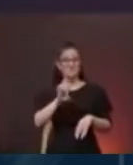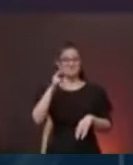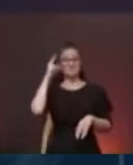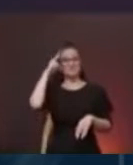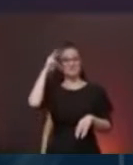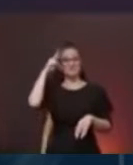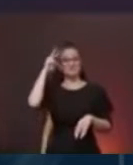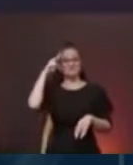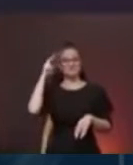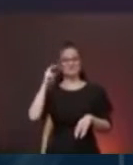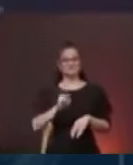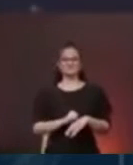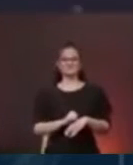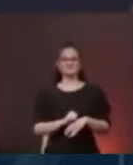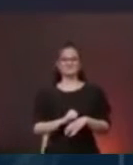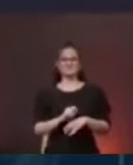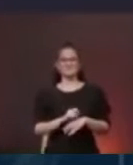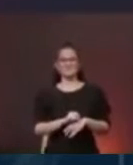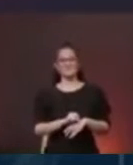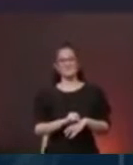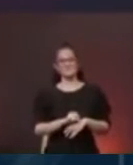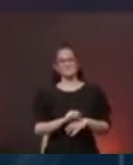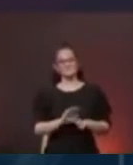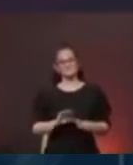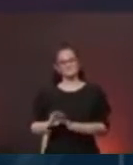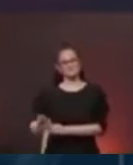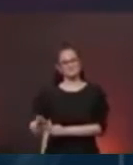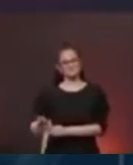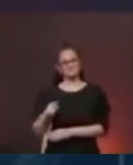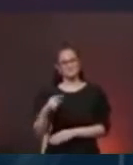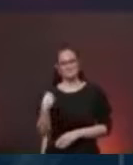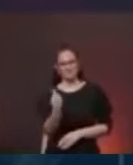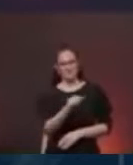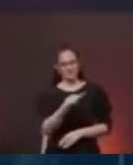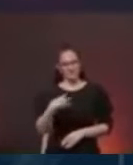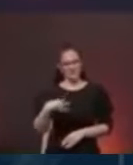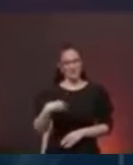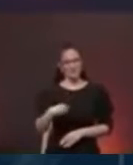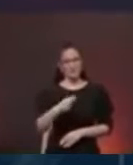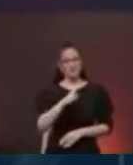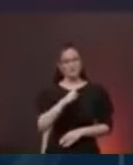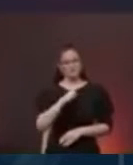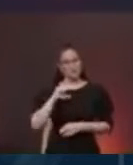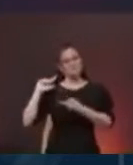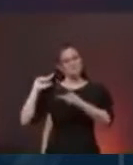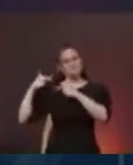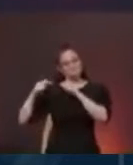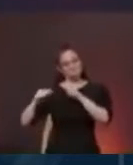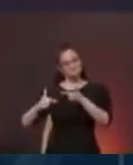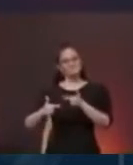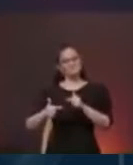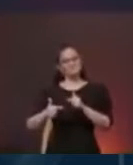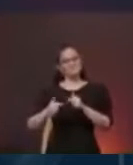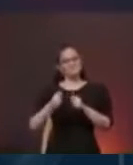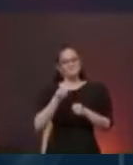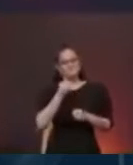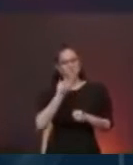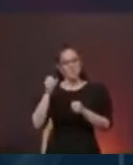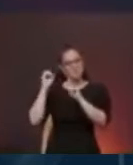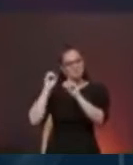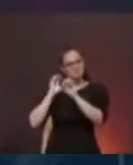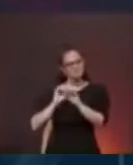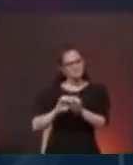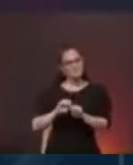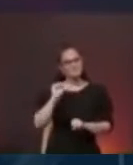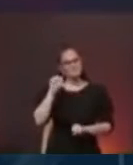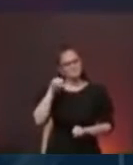Preste atenção, gente. Nossos filhos têm que ter herança, sim ou não? Sim ou não? Sim ou não?